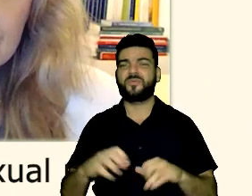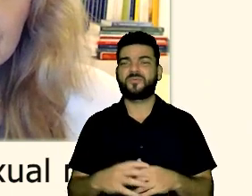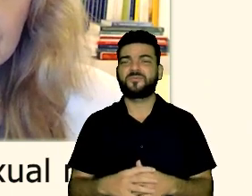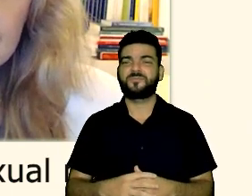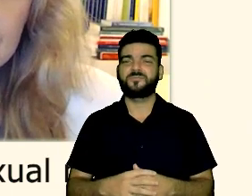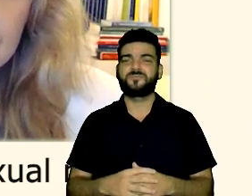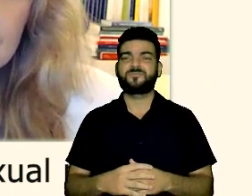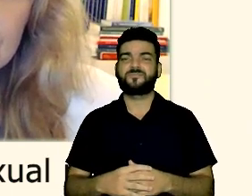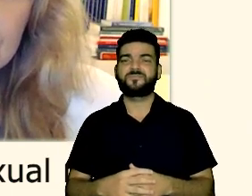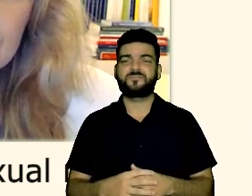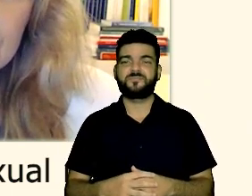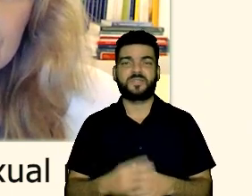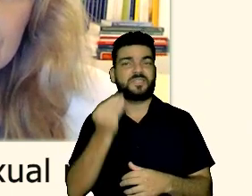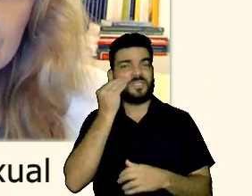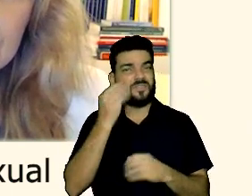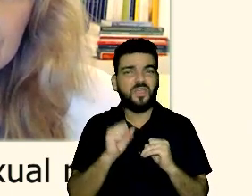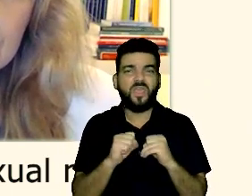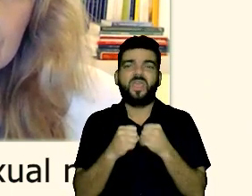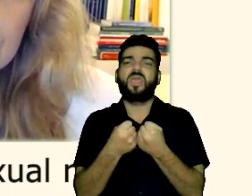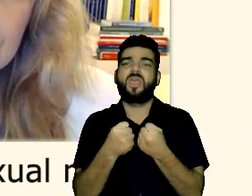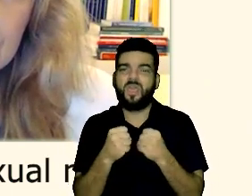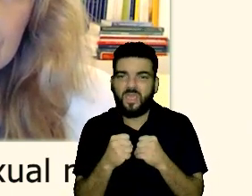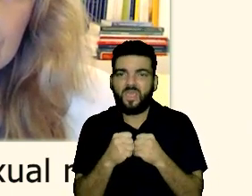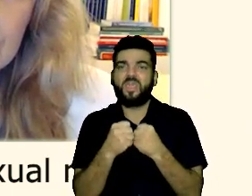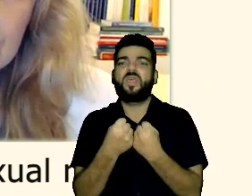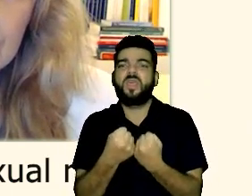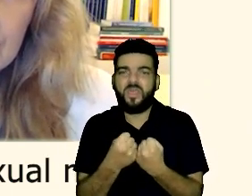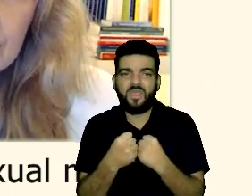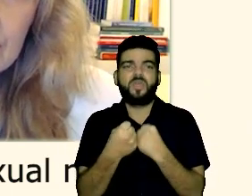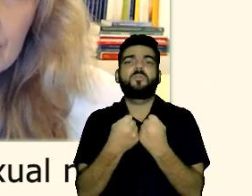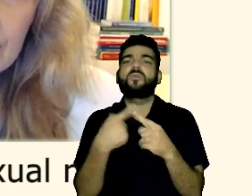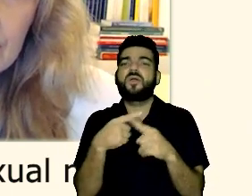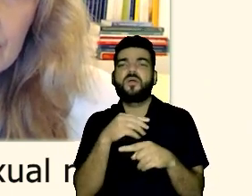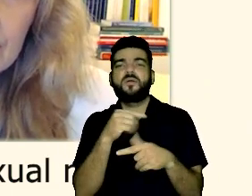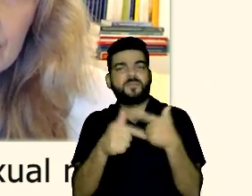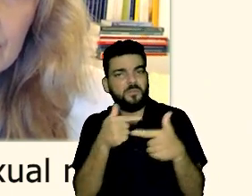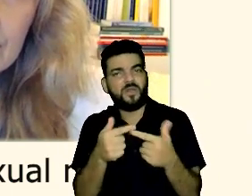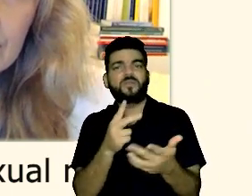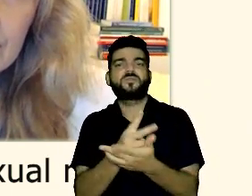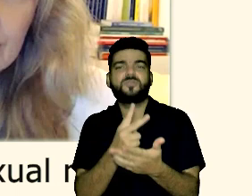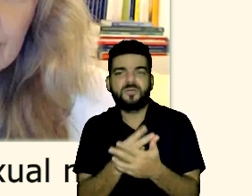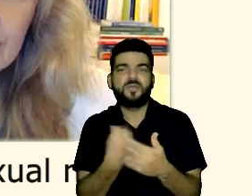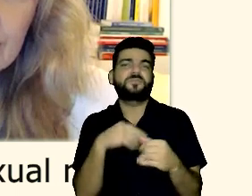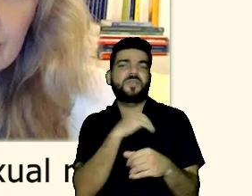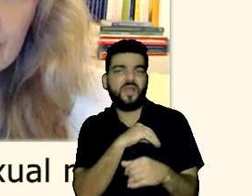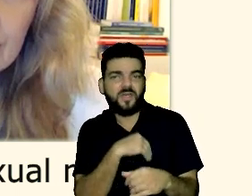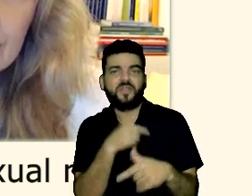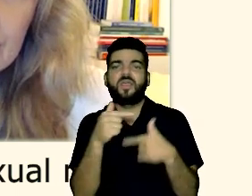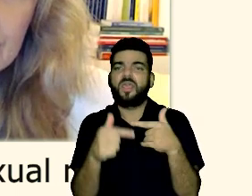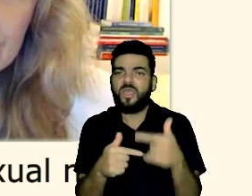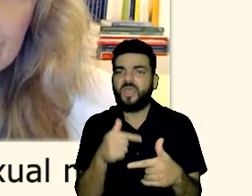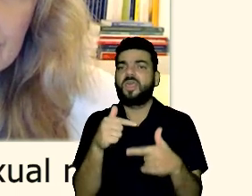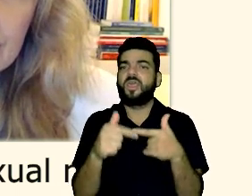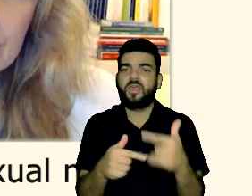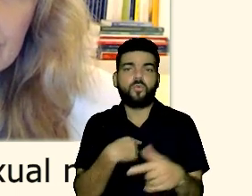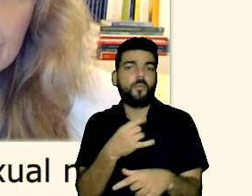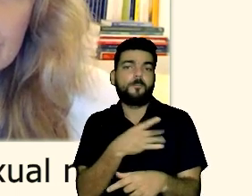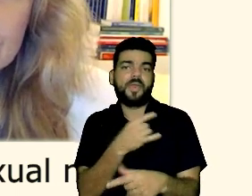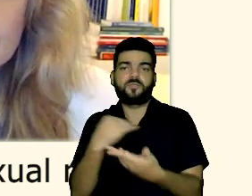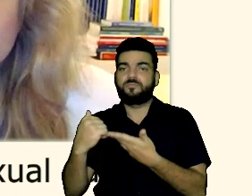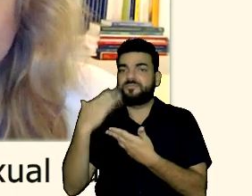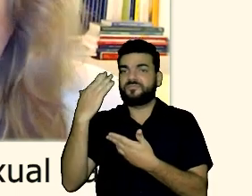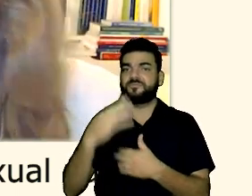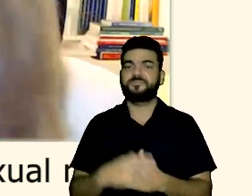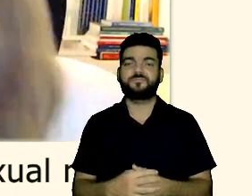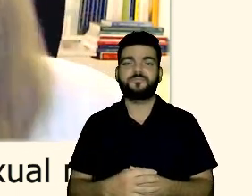vai tirando força, não se sabe nem da onde, para não perder o emprego, com esta fantasia de que